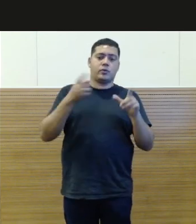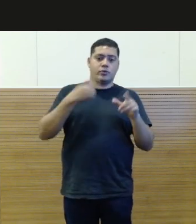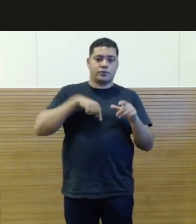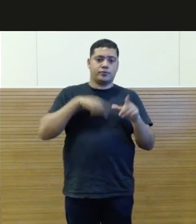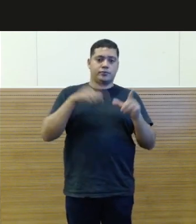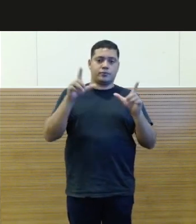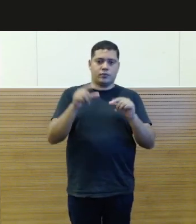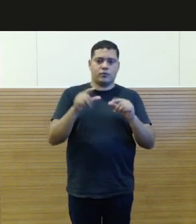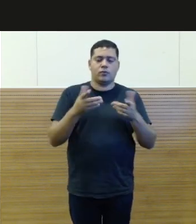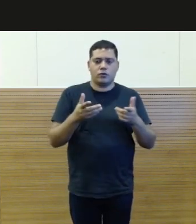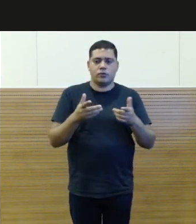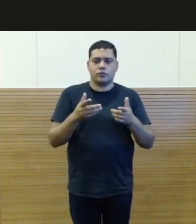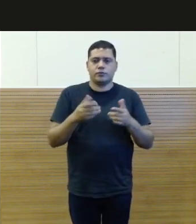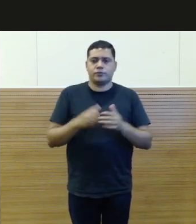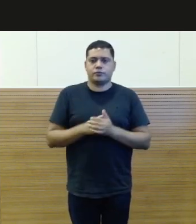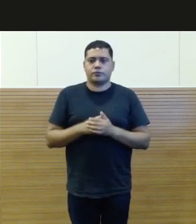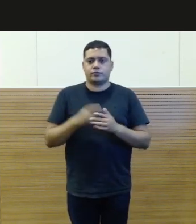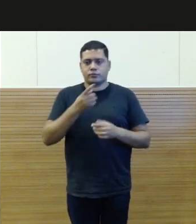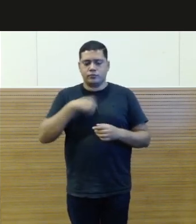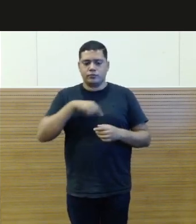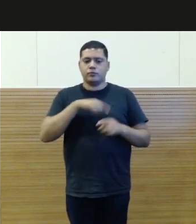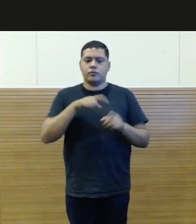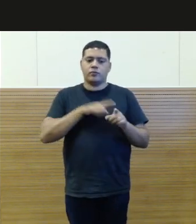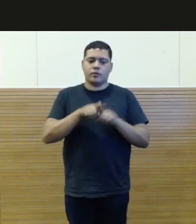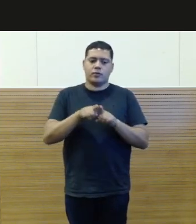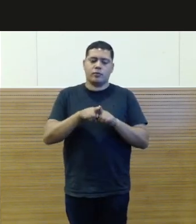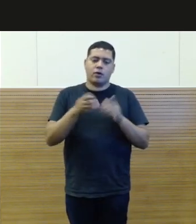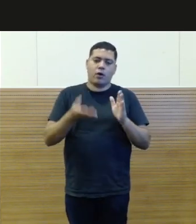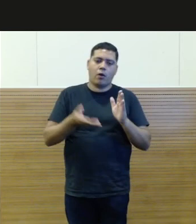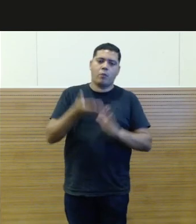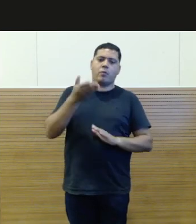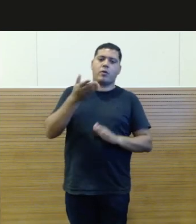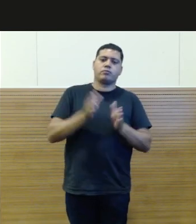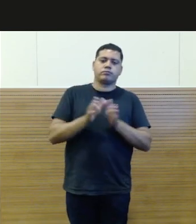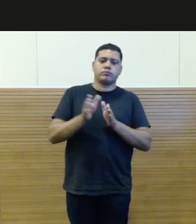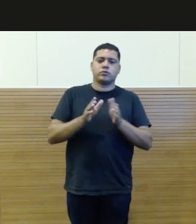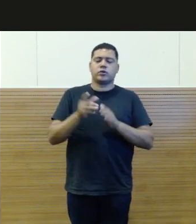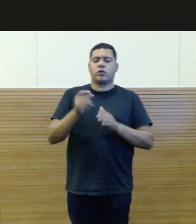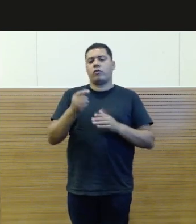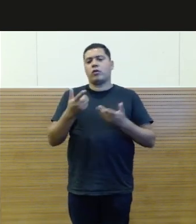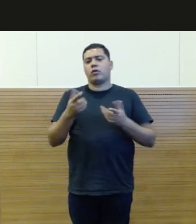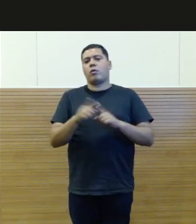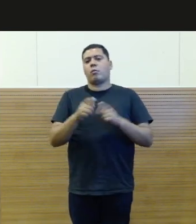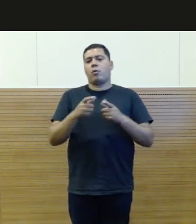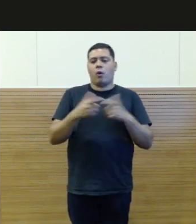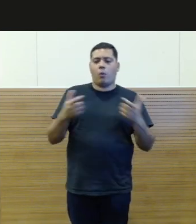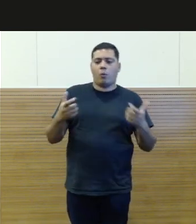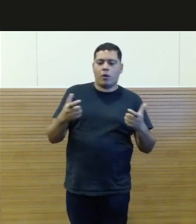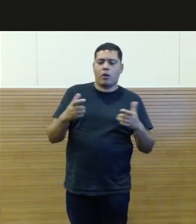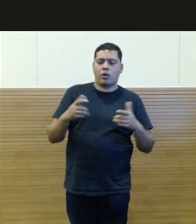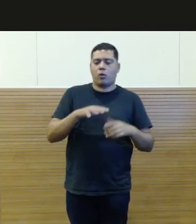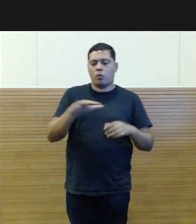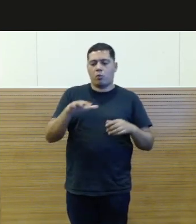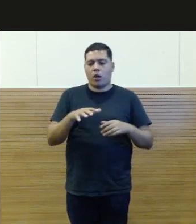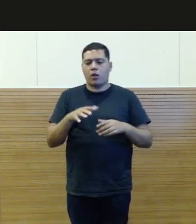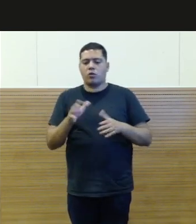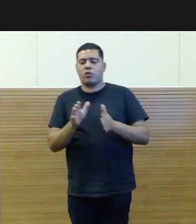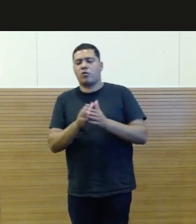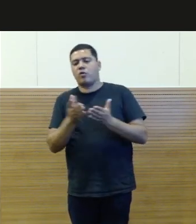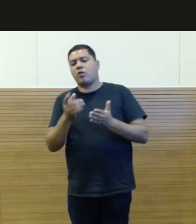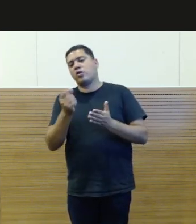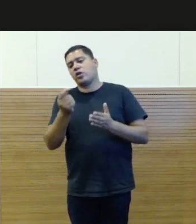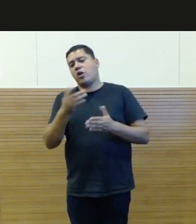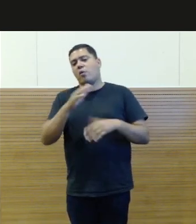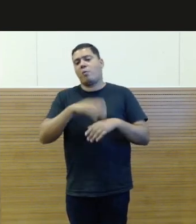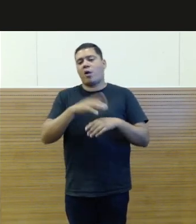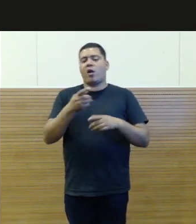financeiro a esses produtos ultraprocessados, a gente aumenta o acesso financeiro, a gente aumenta o espaço nos bolsos, né, nas carteiras e